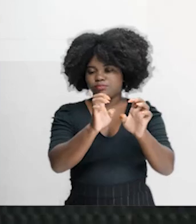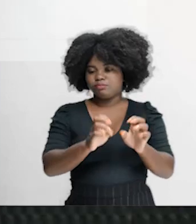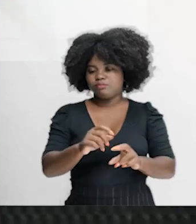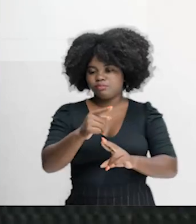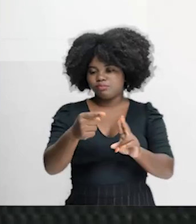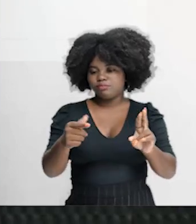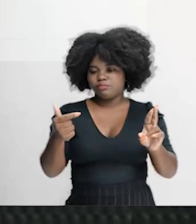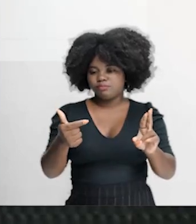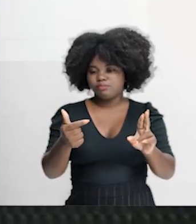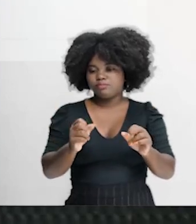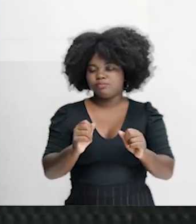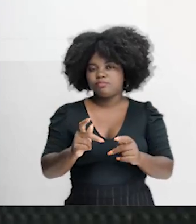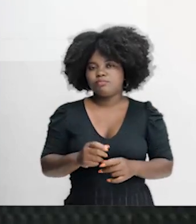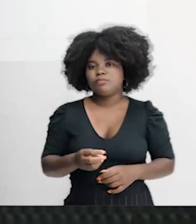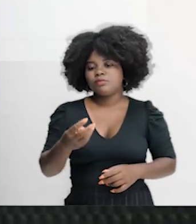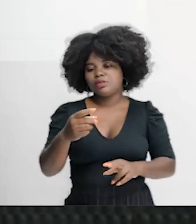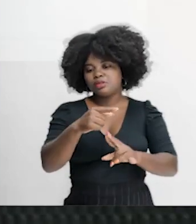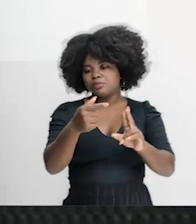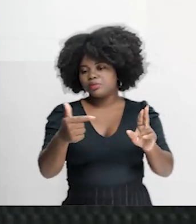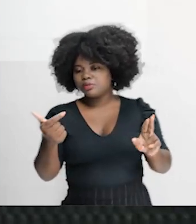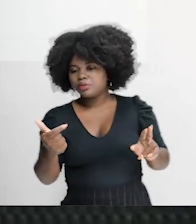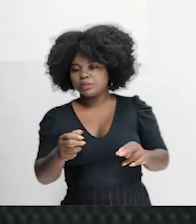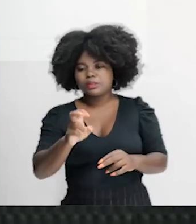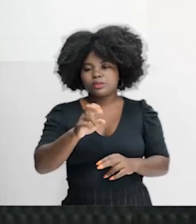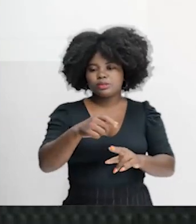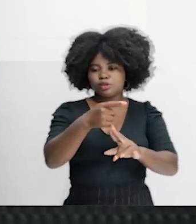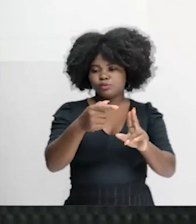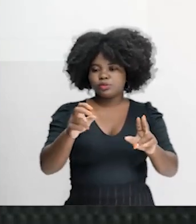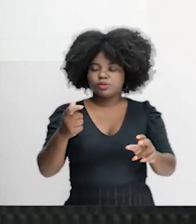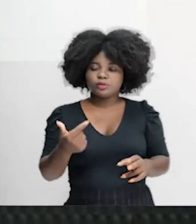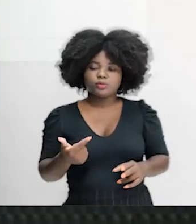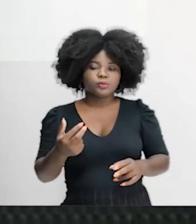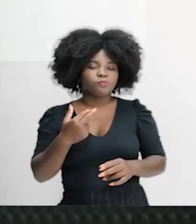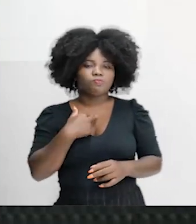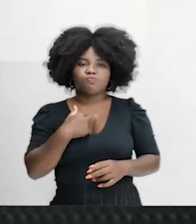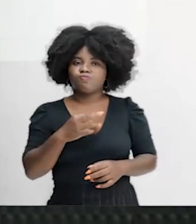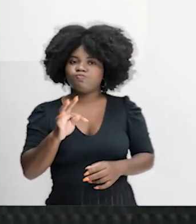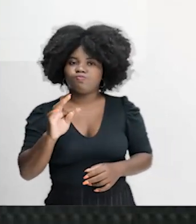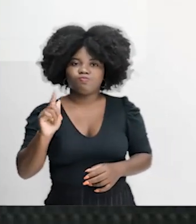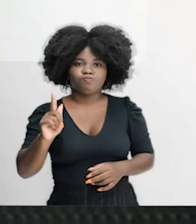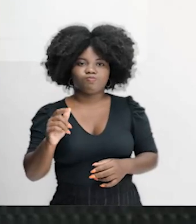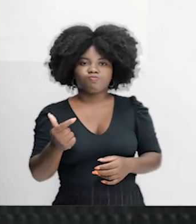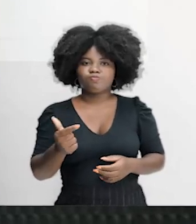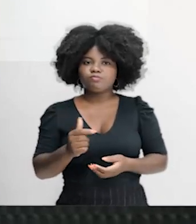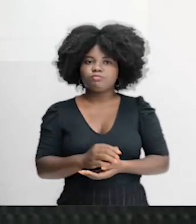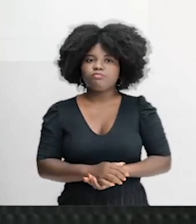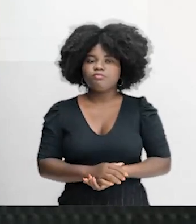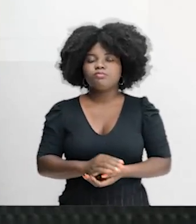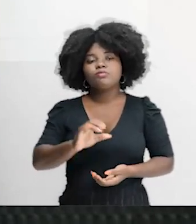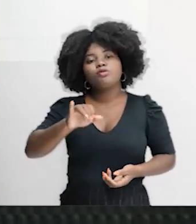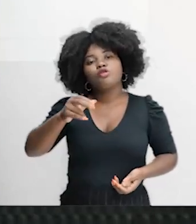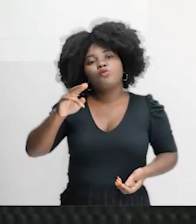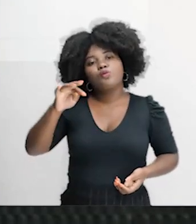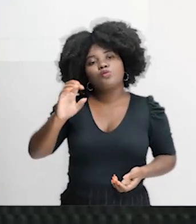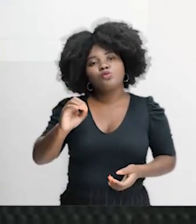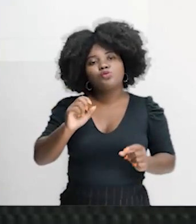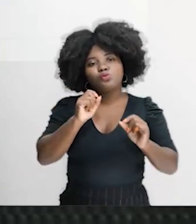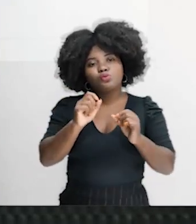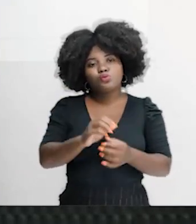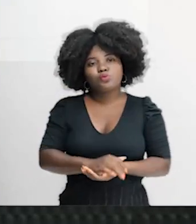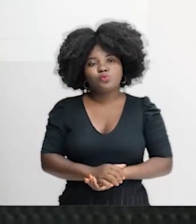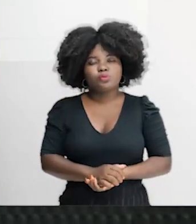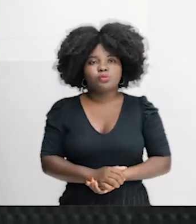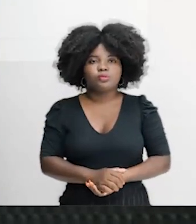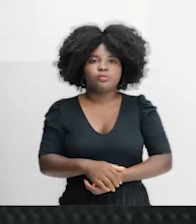sobre 2. 3π sobre 2, 5π sobre 2, esses valores não têm tangente. Tá? O conjunto imagem da